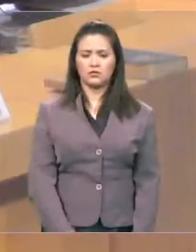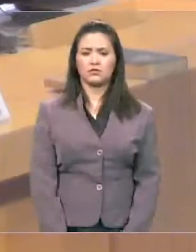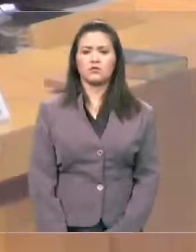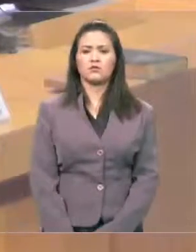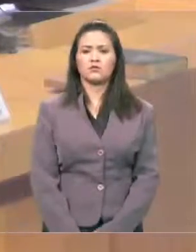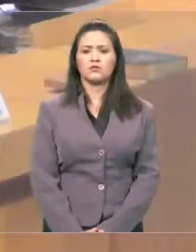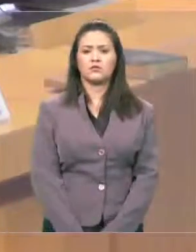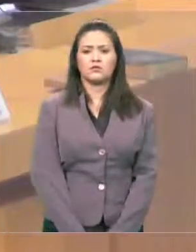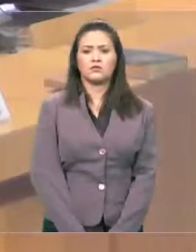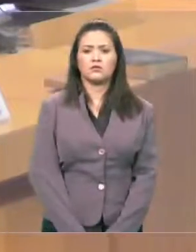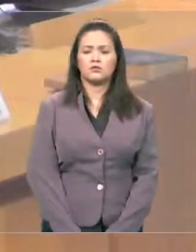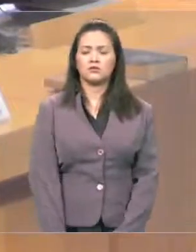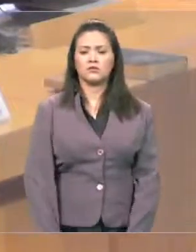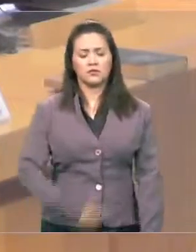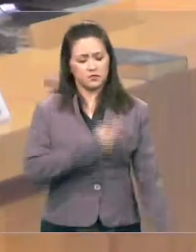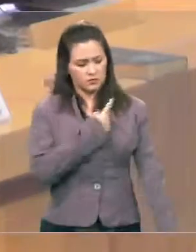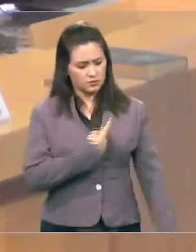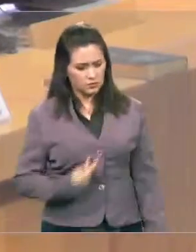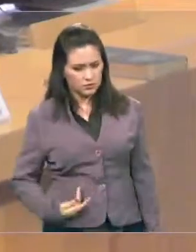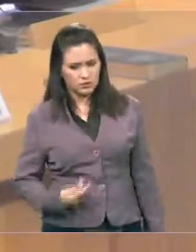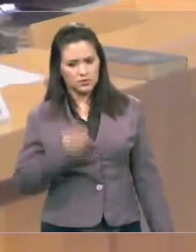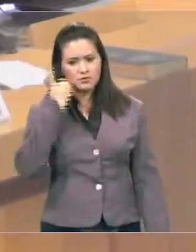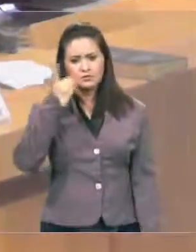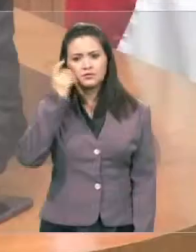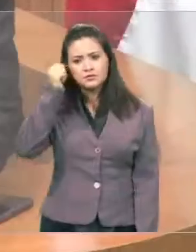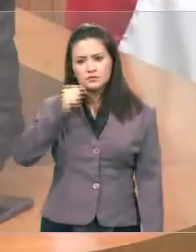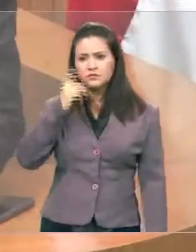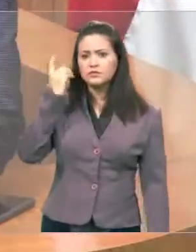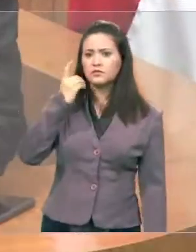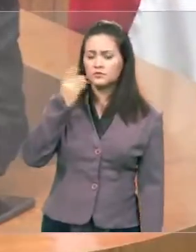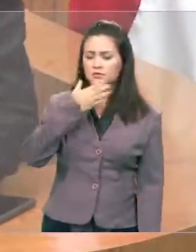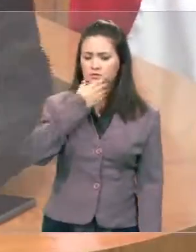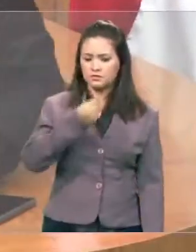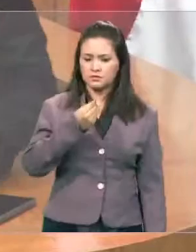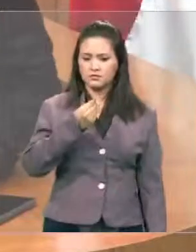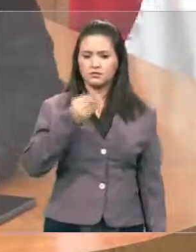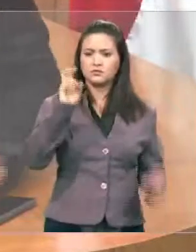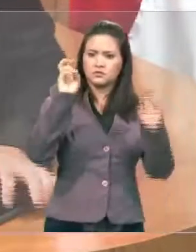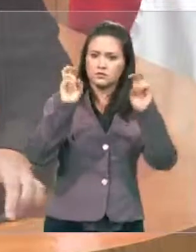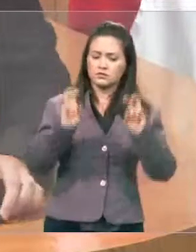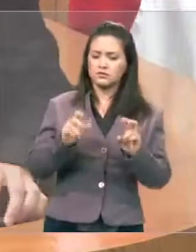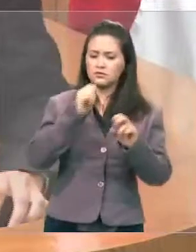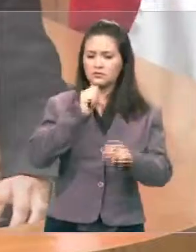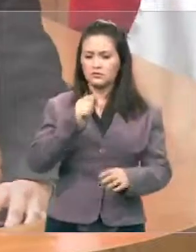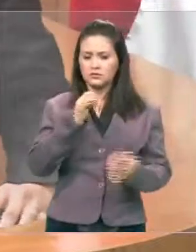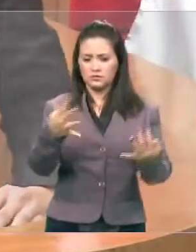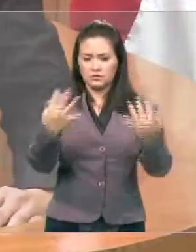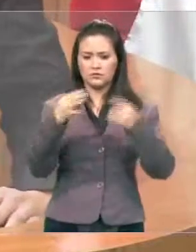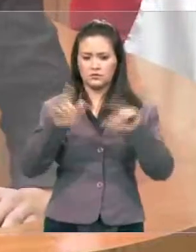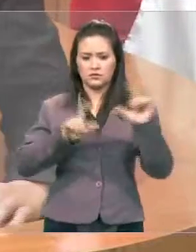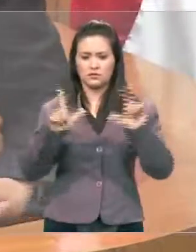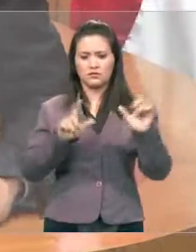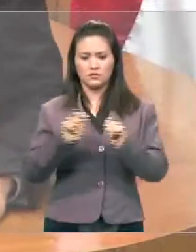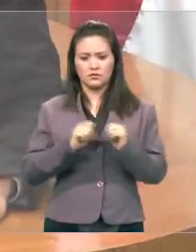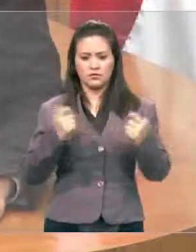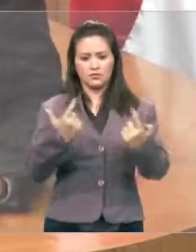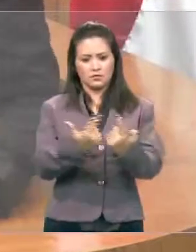Senhor presidente, senhores e senhoras deputadas, galeria imprensa, telespectadores que nos assistem pela TV